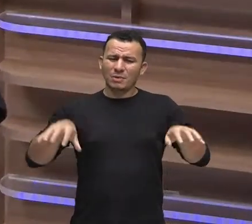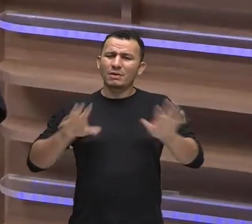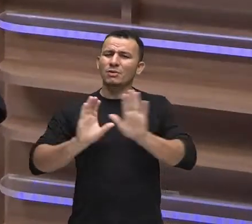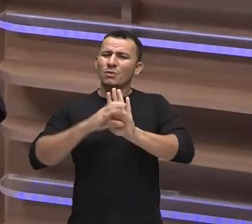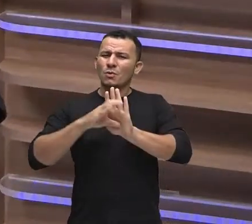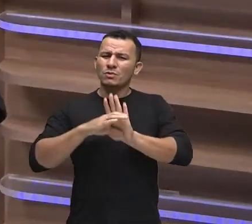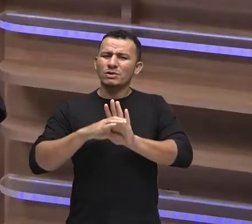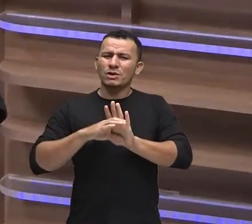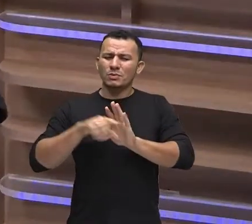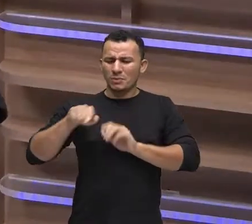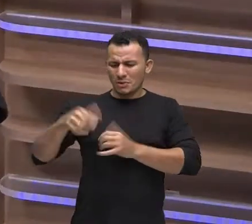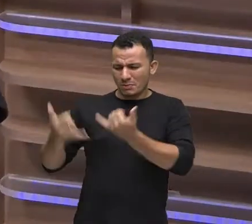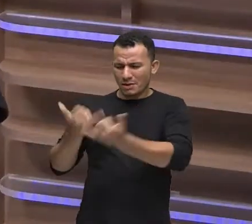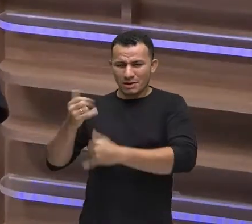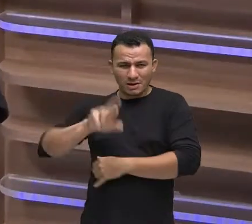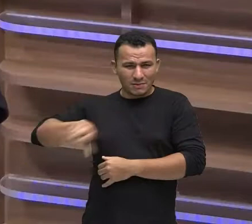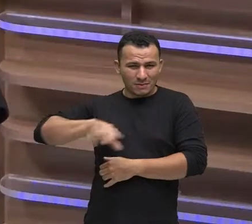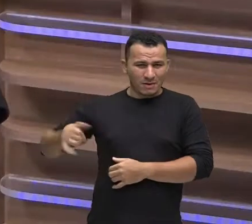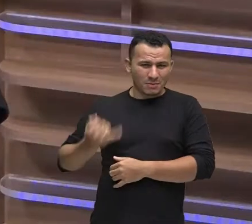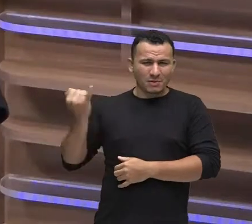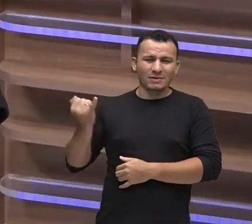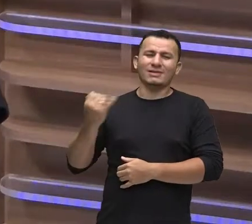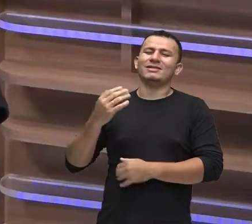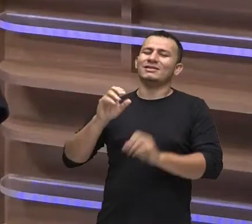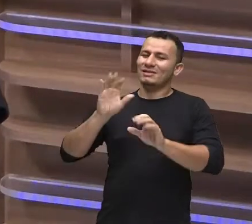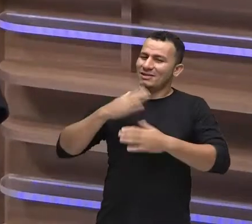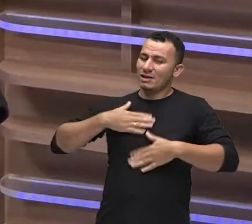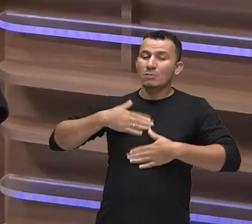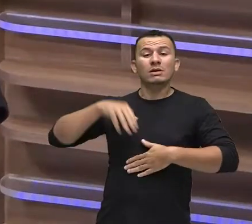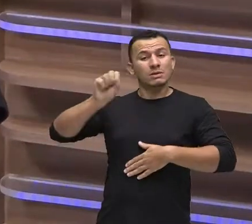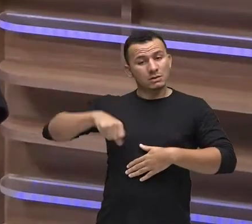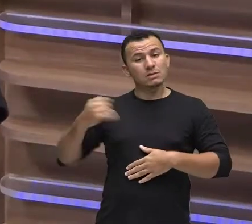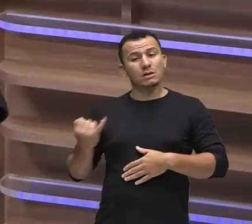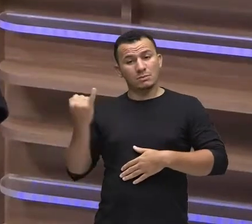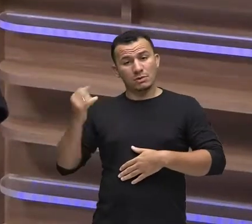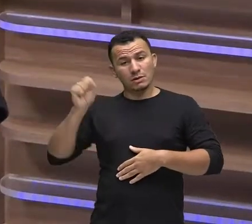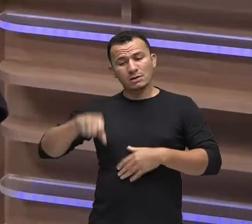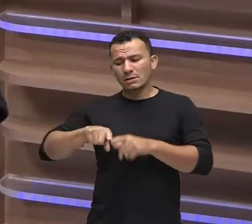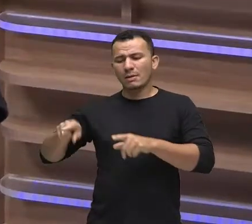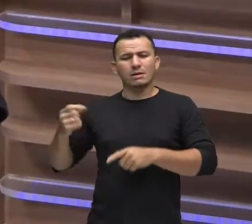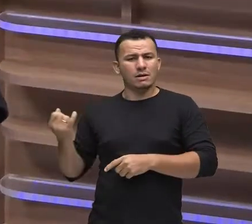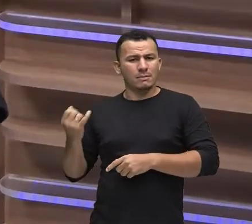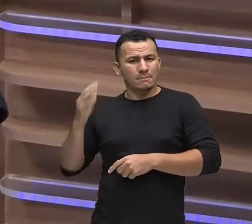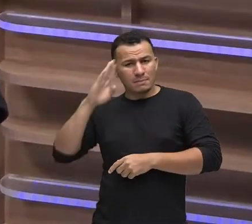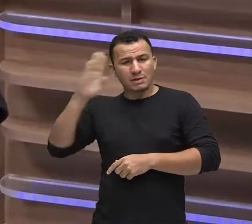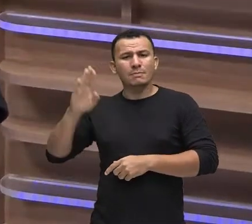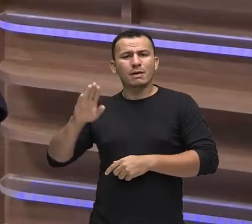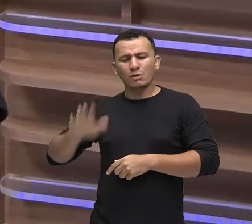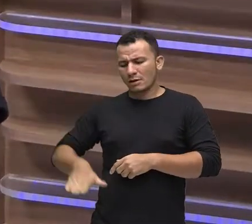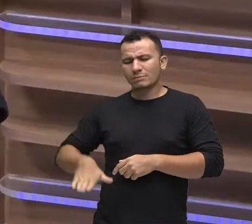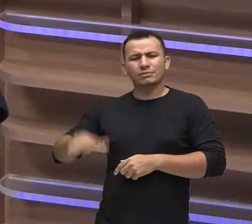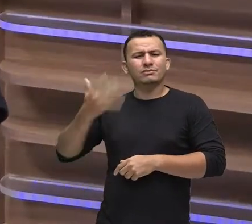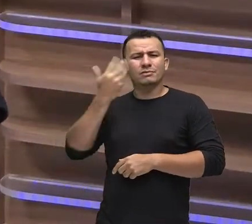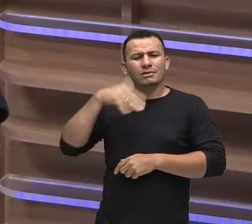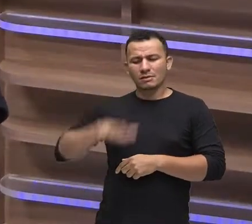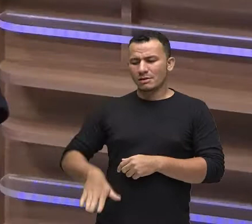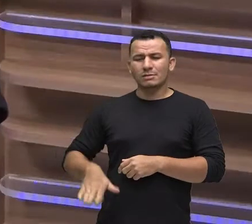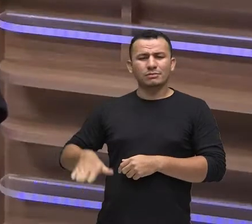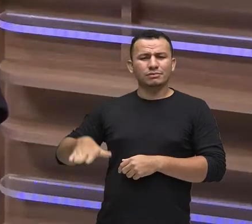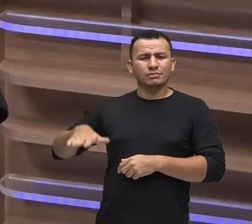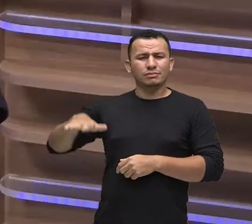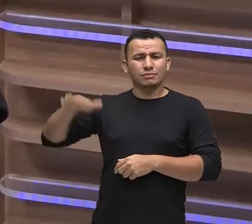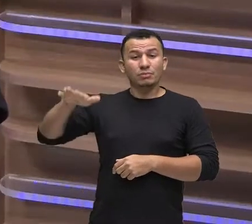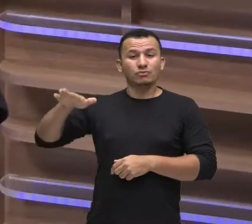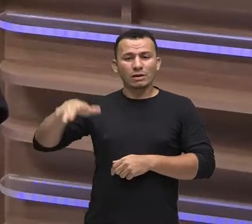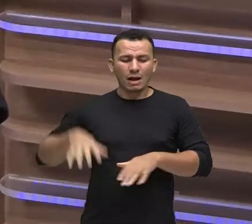não que não seja importante a brincadeira. Ela é fundamental no processo de formação, desde a criancinha até o adulto,